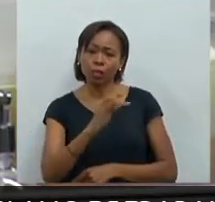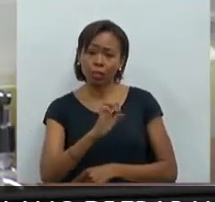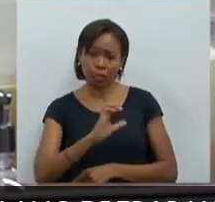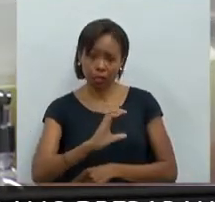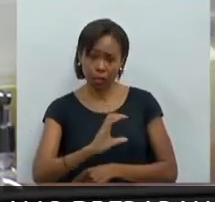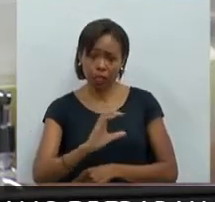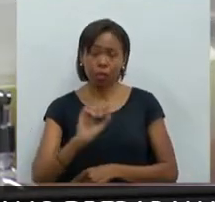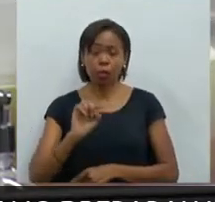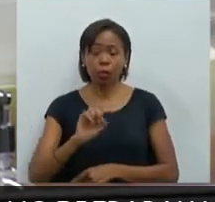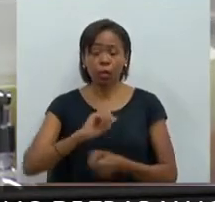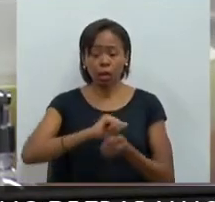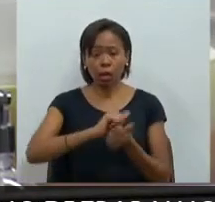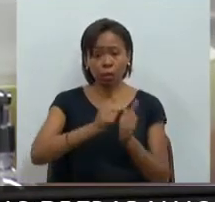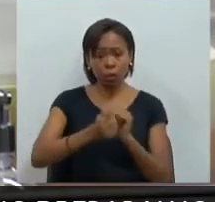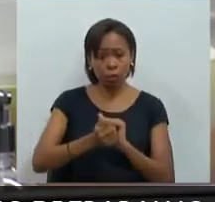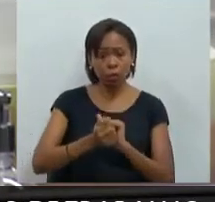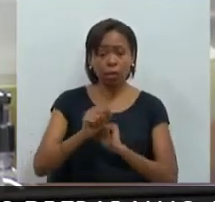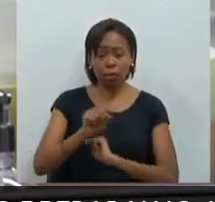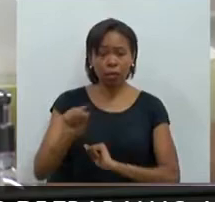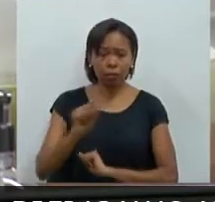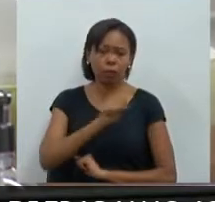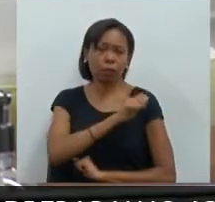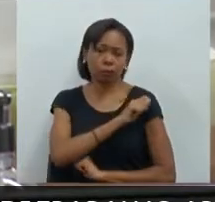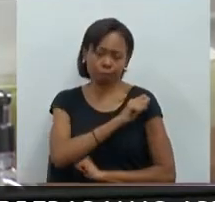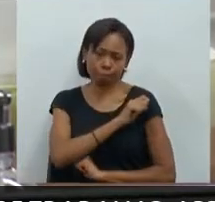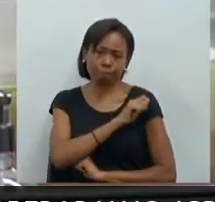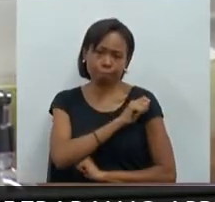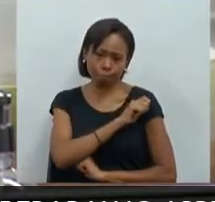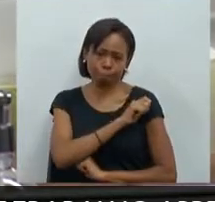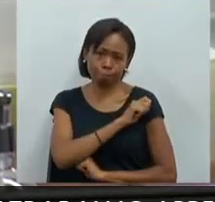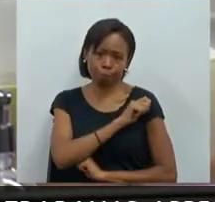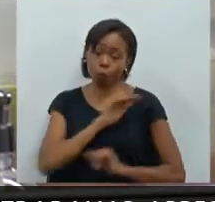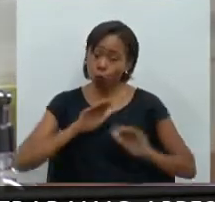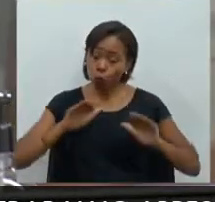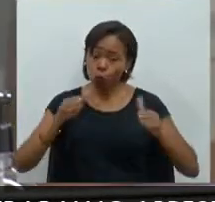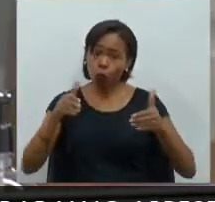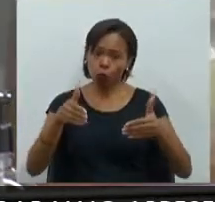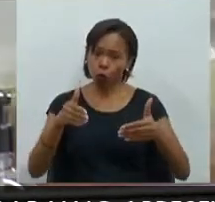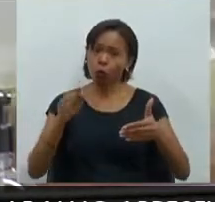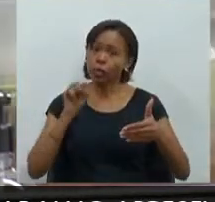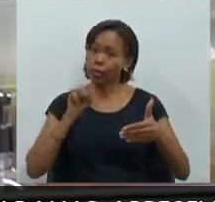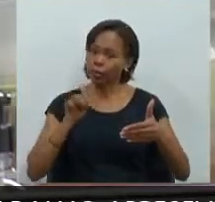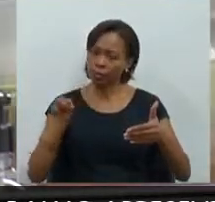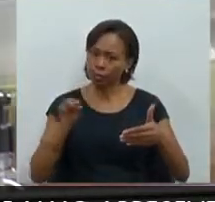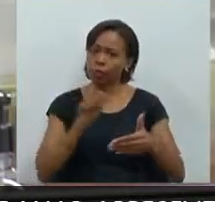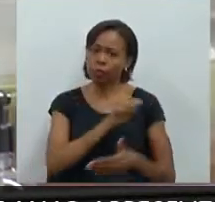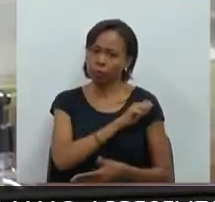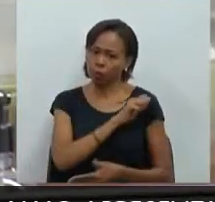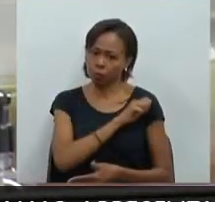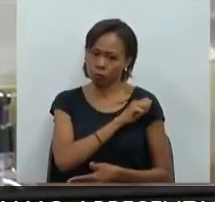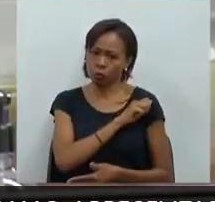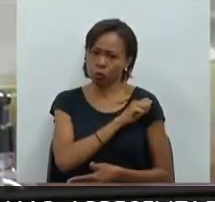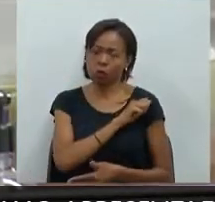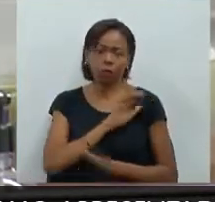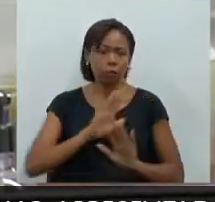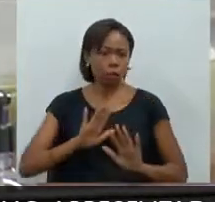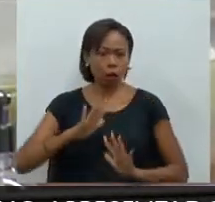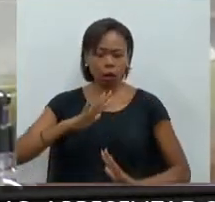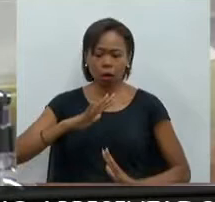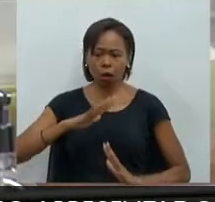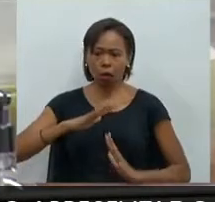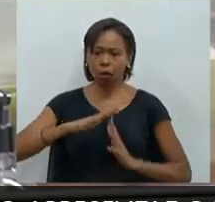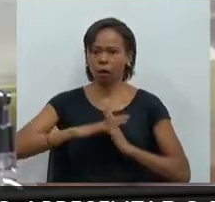possam atender mesmo ao público aqui está sendo destinado aqueles cursos. Então, não há impedimento nenhum.